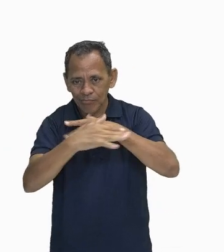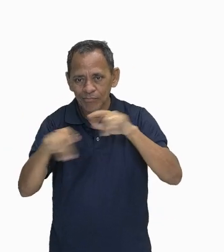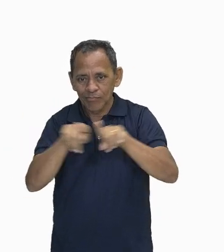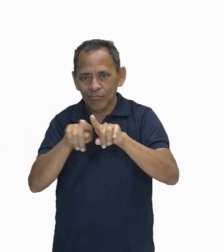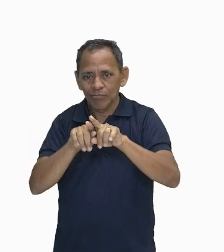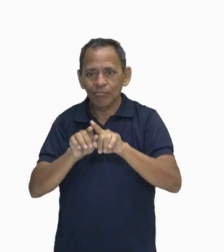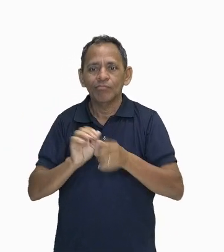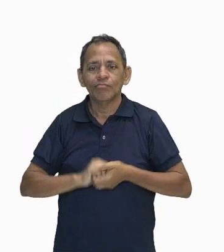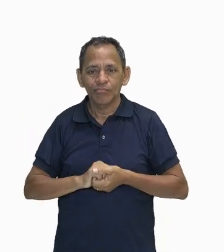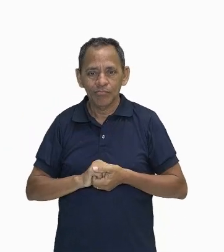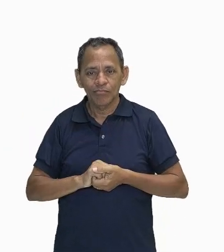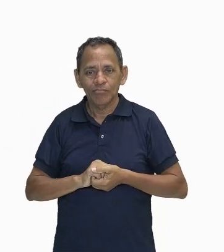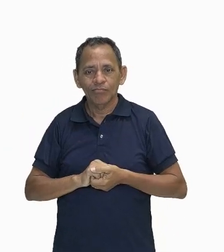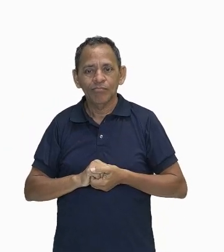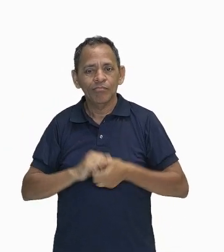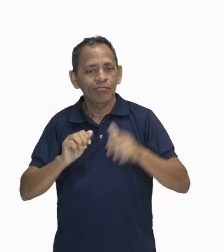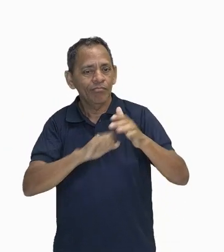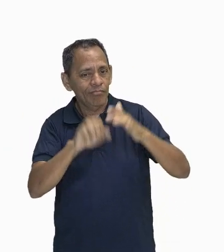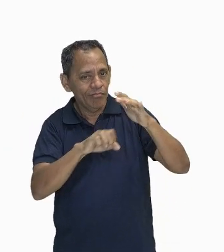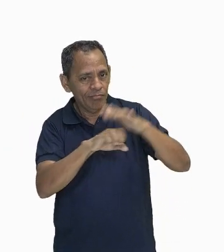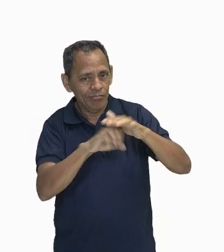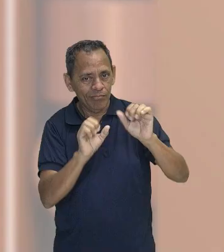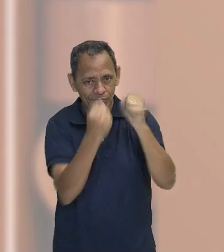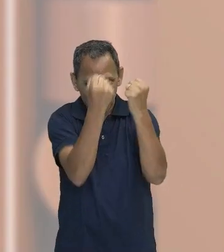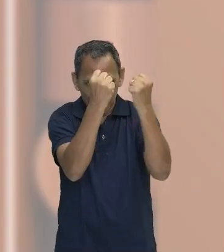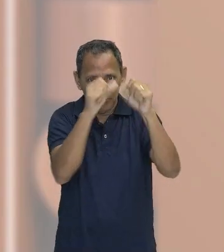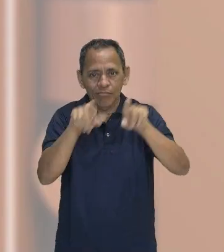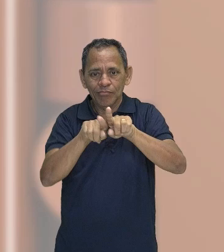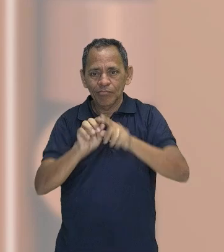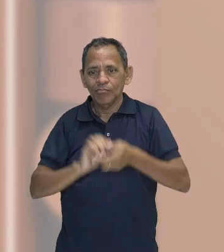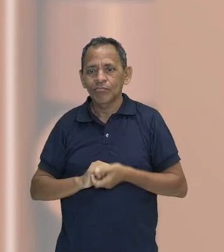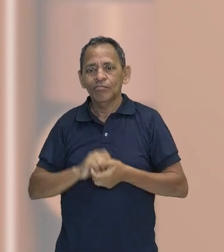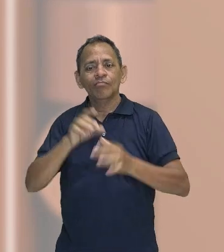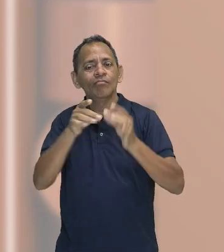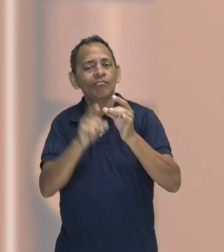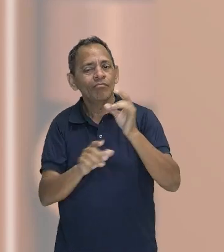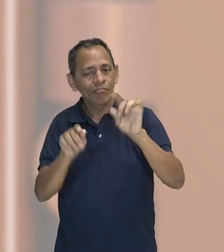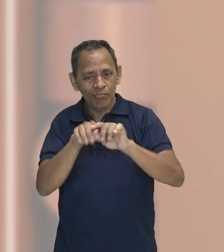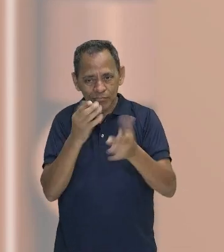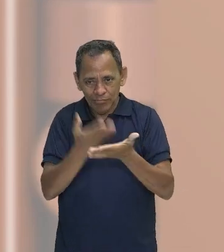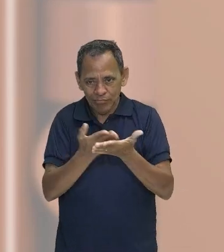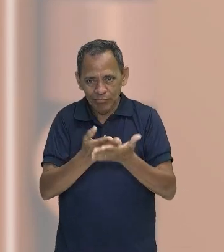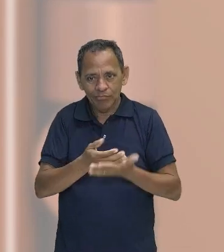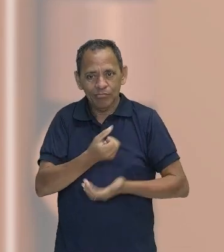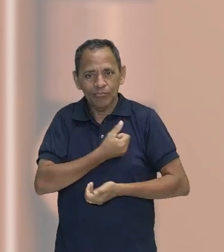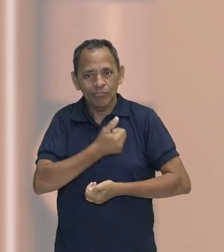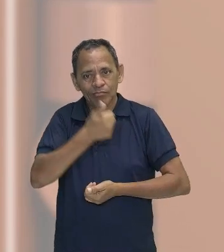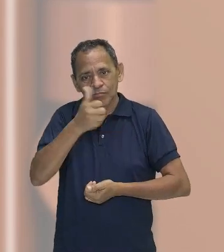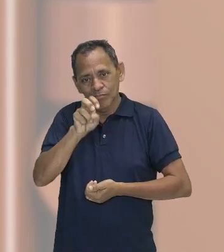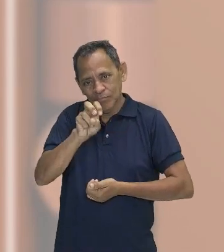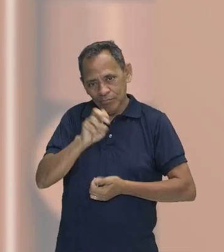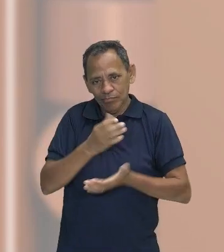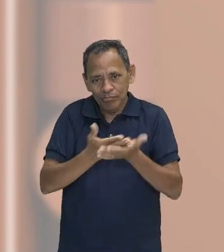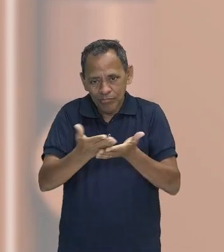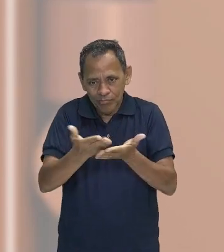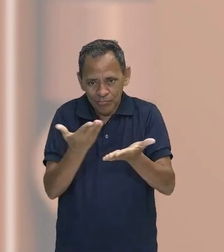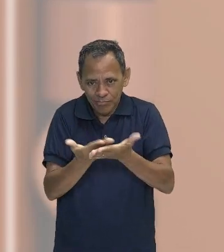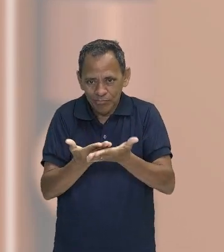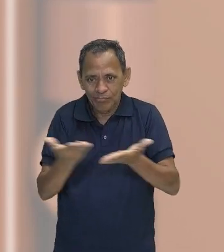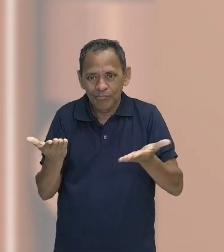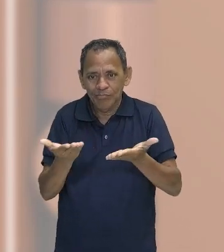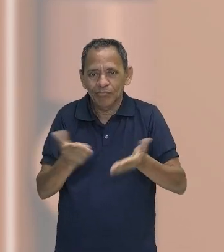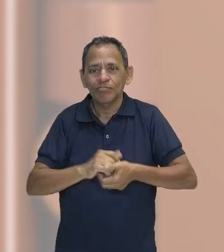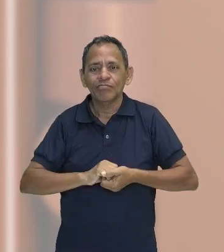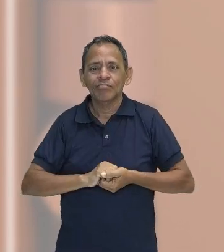e industrialização. Então, esse é o nosso detalhamento da nossa aula de número 15 e vamos aí a mais uma aula de geografia.